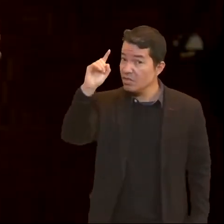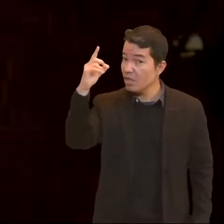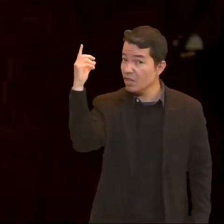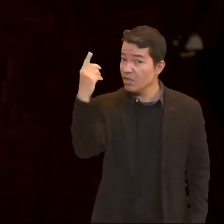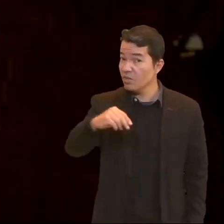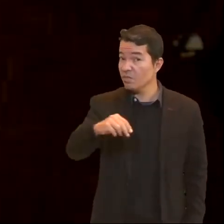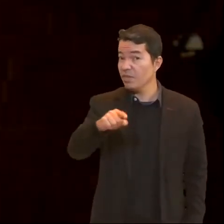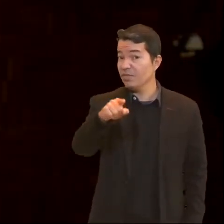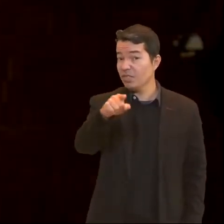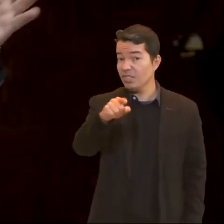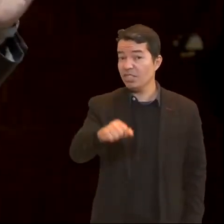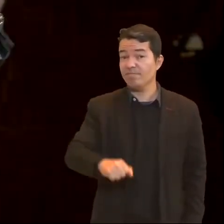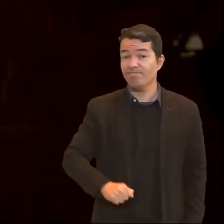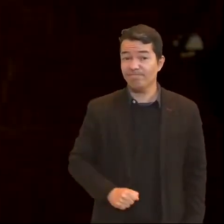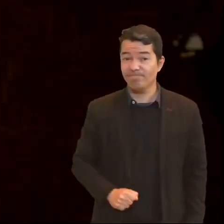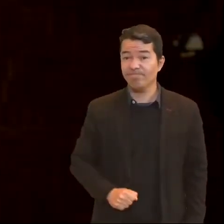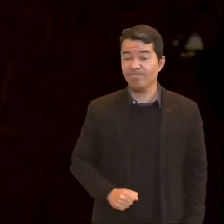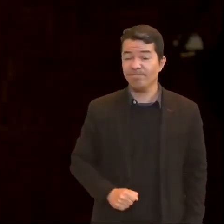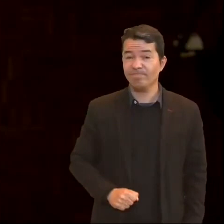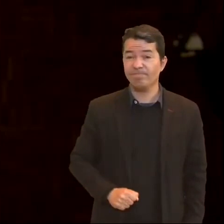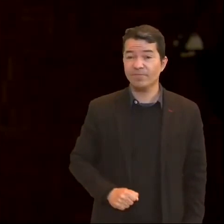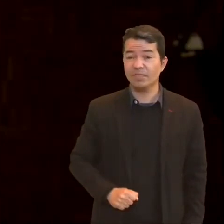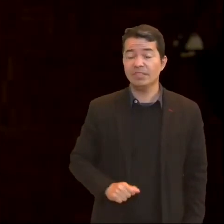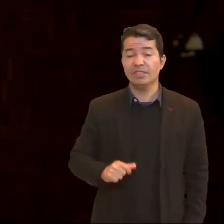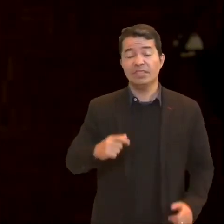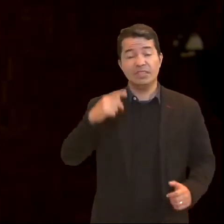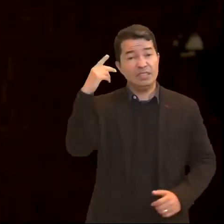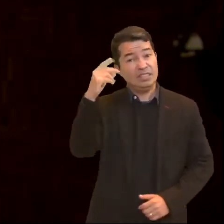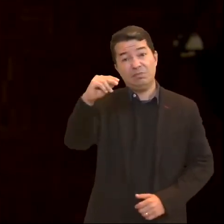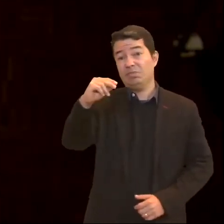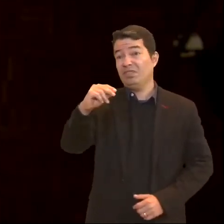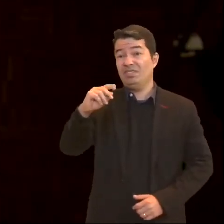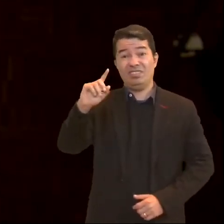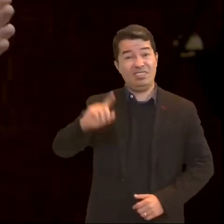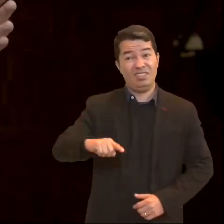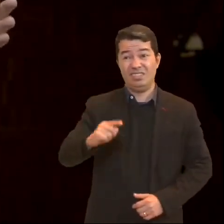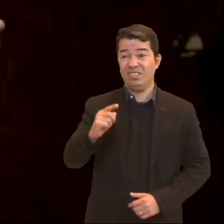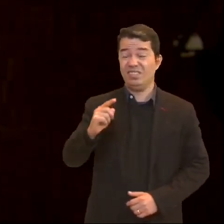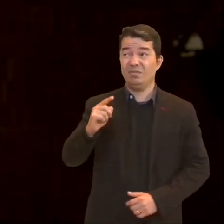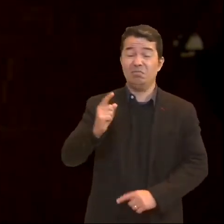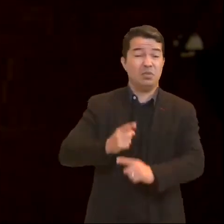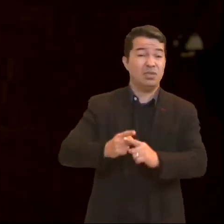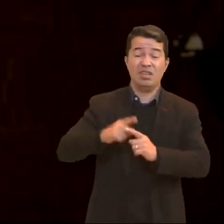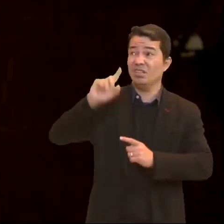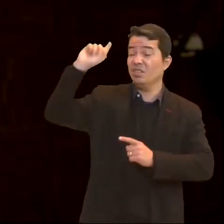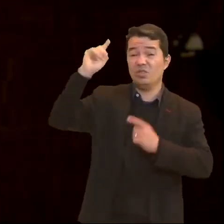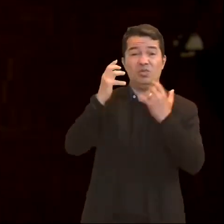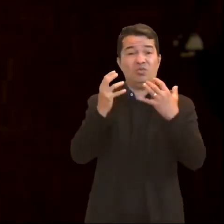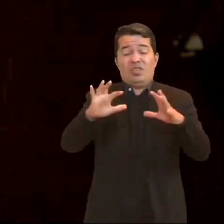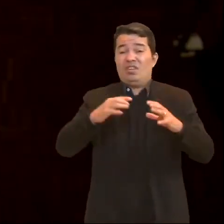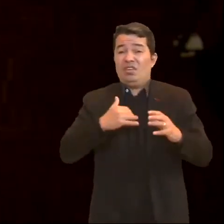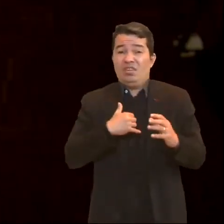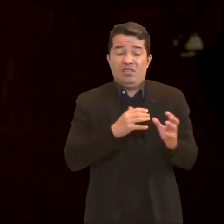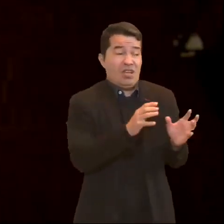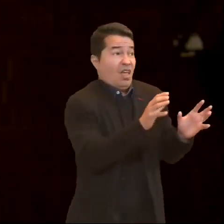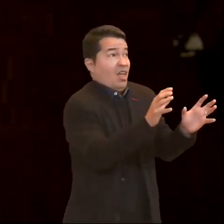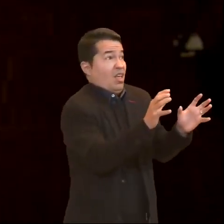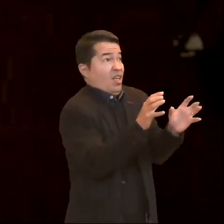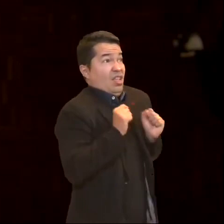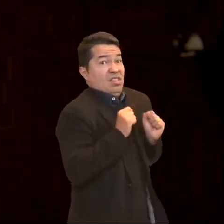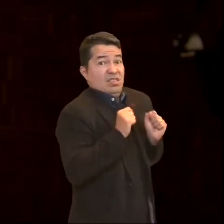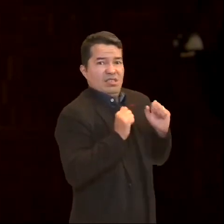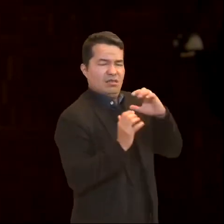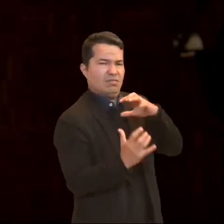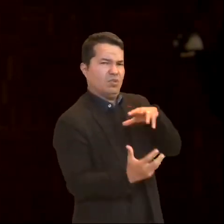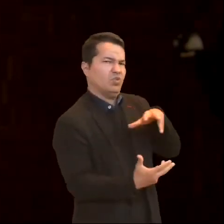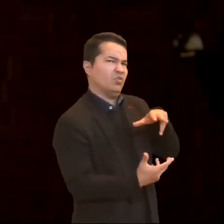E a gente entra num processo de disciplina de Deus, porque Deus não quer que a gente se conforme